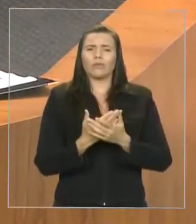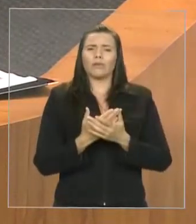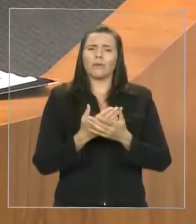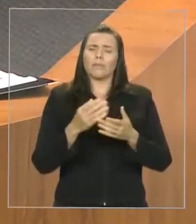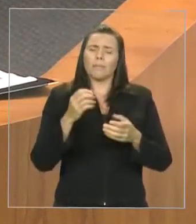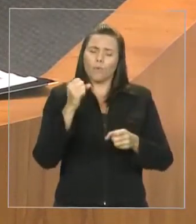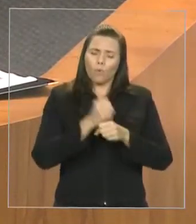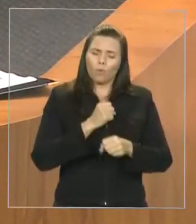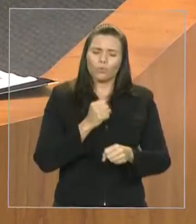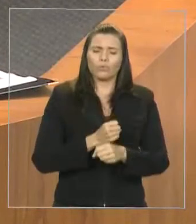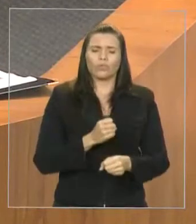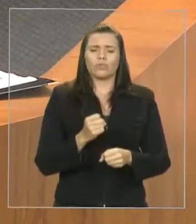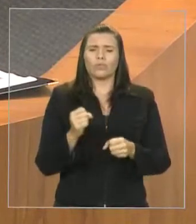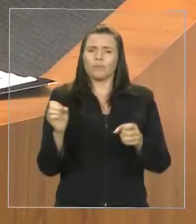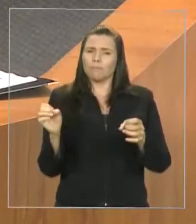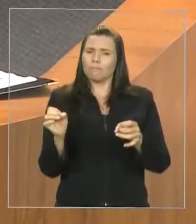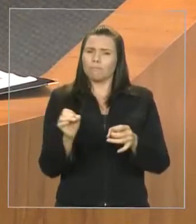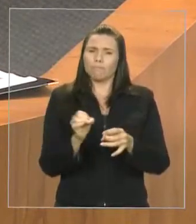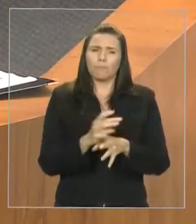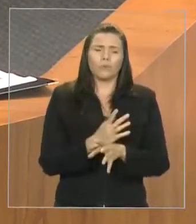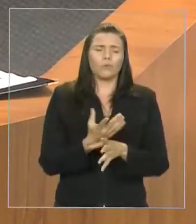estavam sendo construídas do zero.